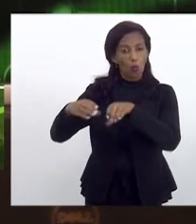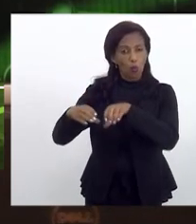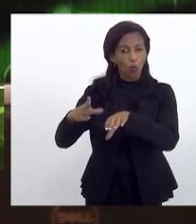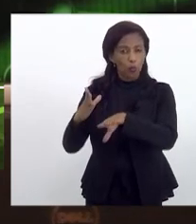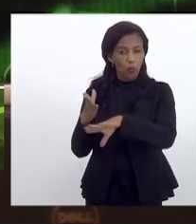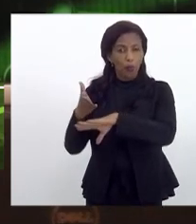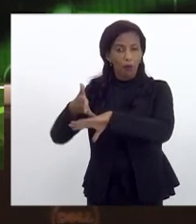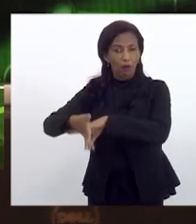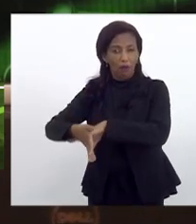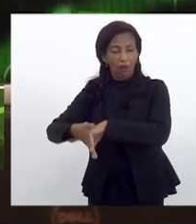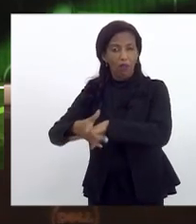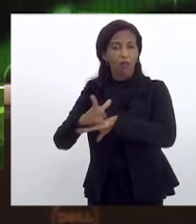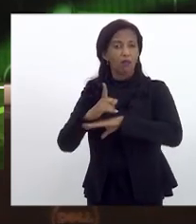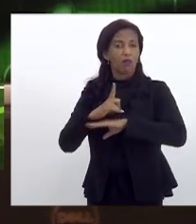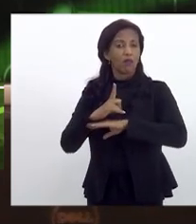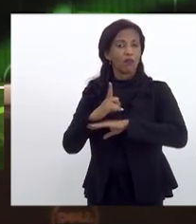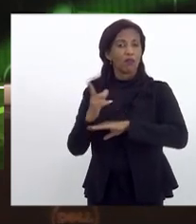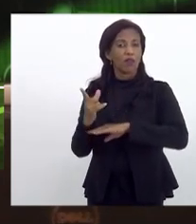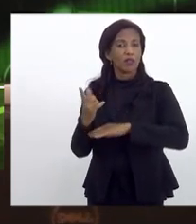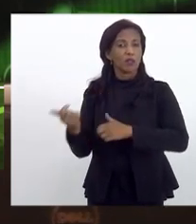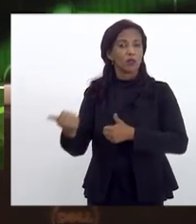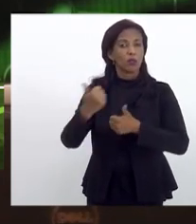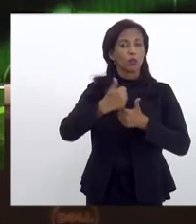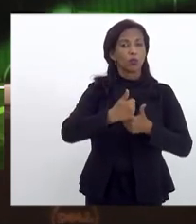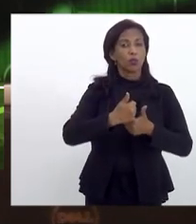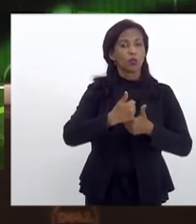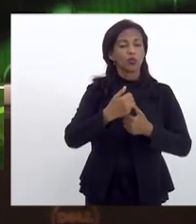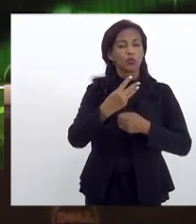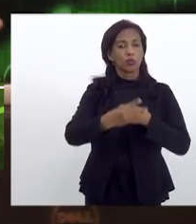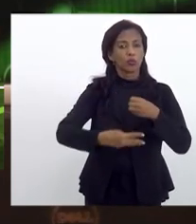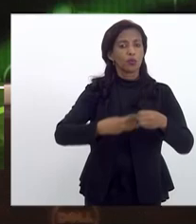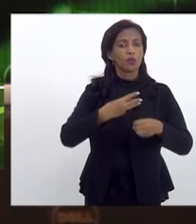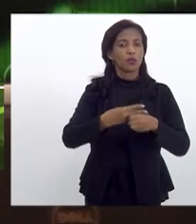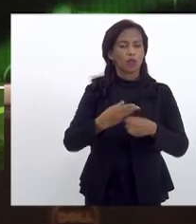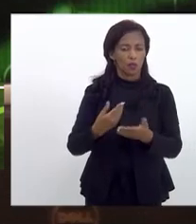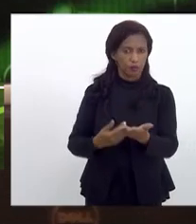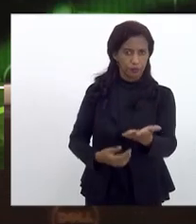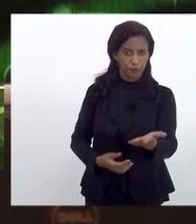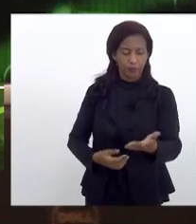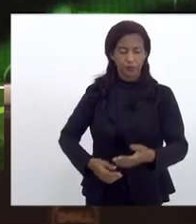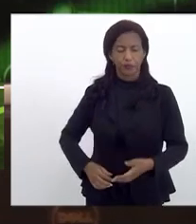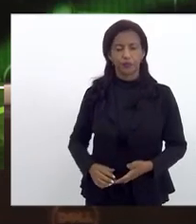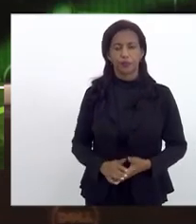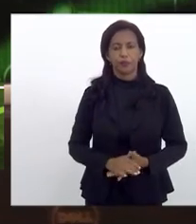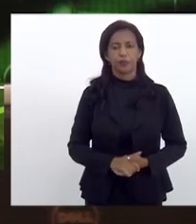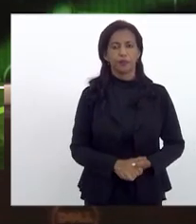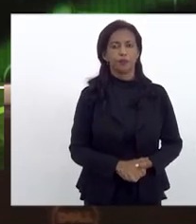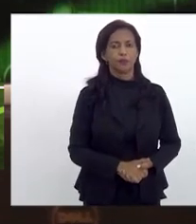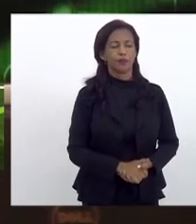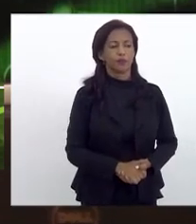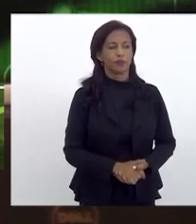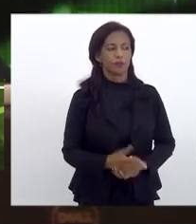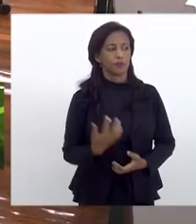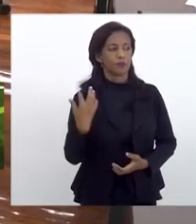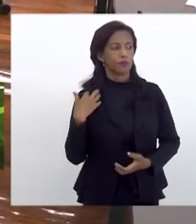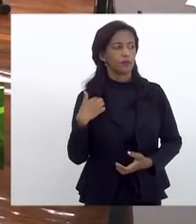Vai ter aí No lugar dos triângulos Então, deputado Márcio Por favor Em primeiro lugar Eu